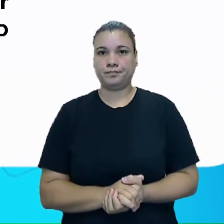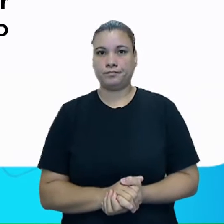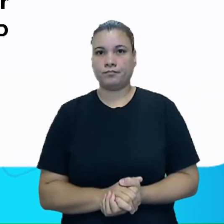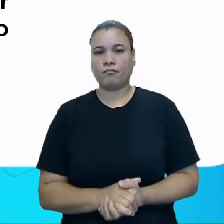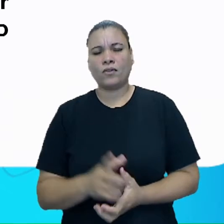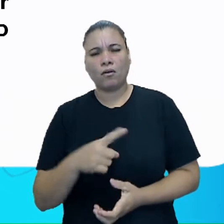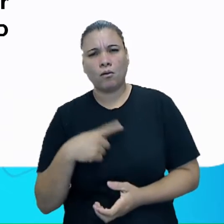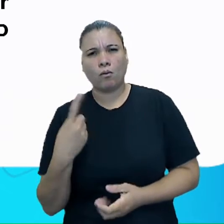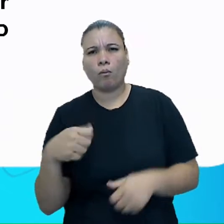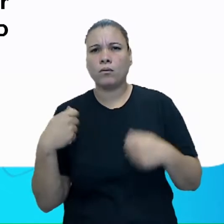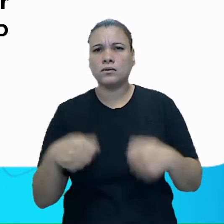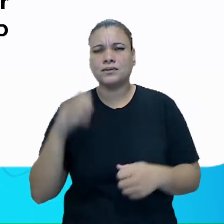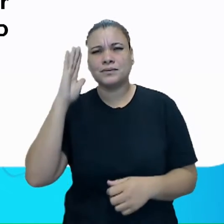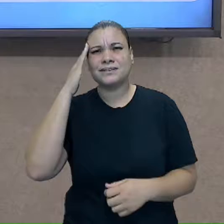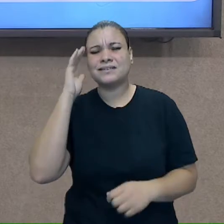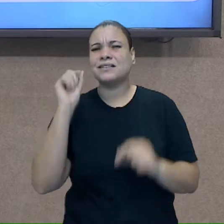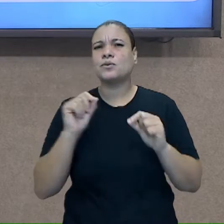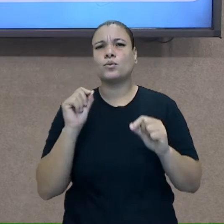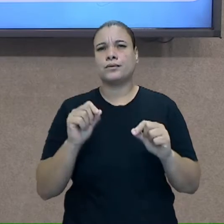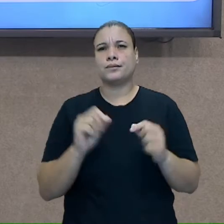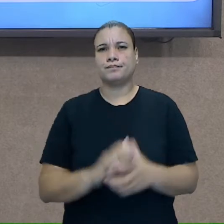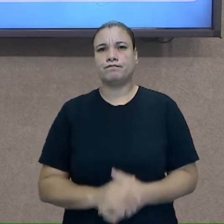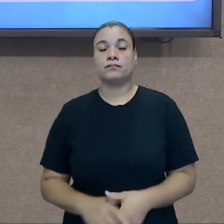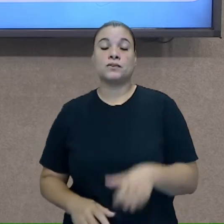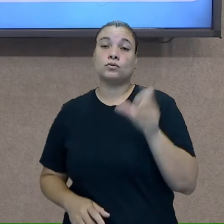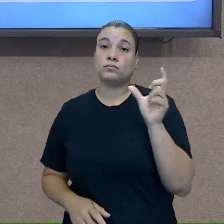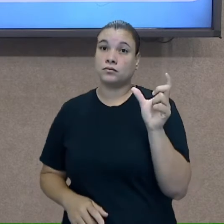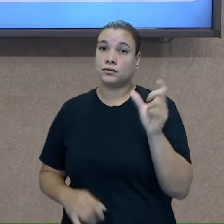entender? Os termos essenciais,